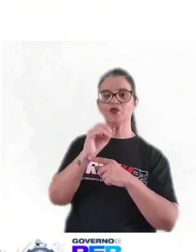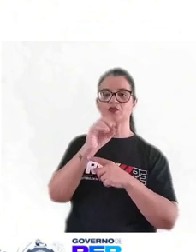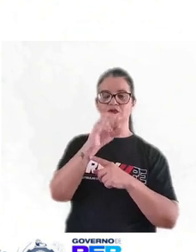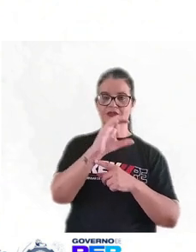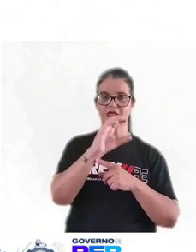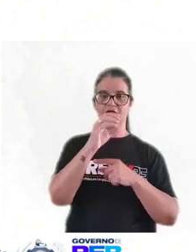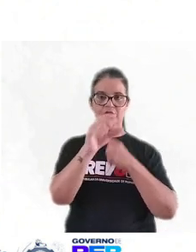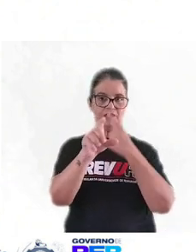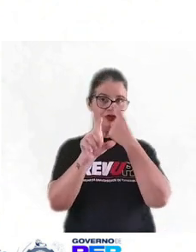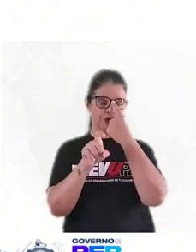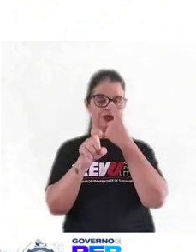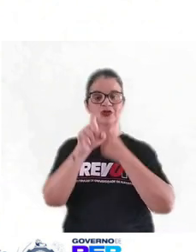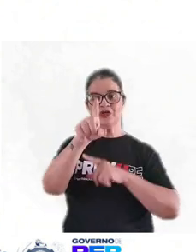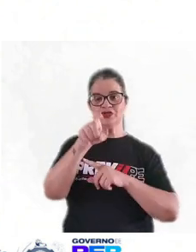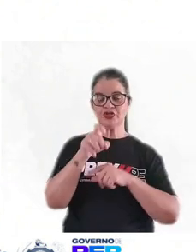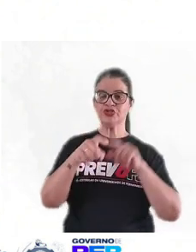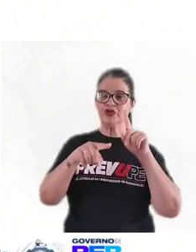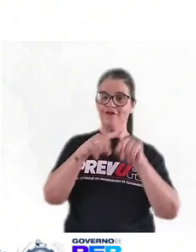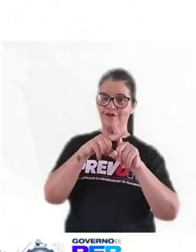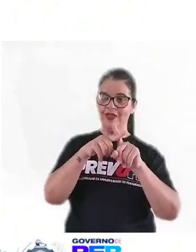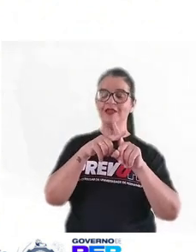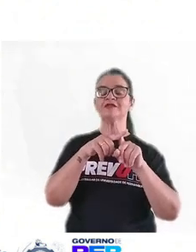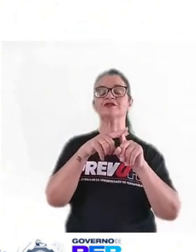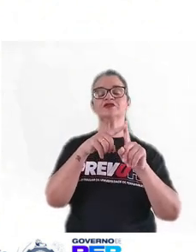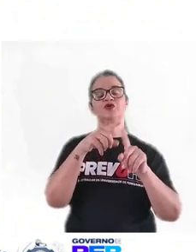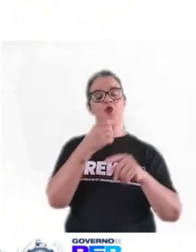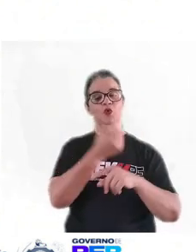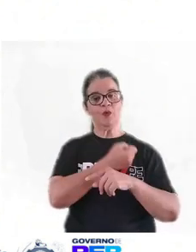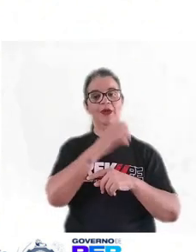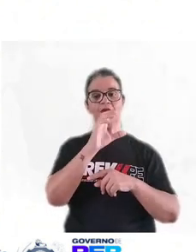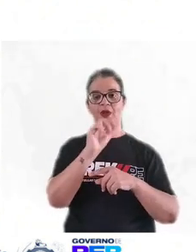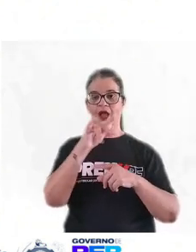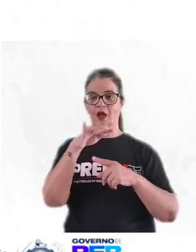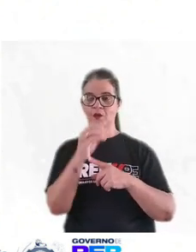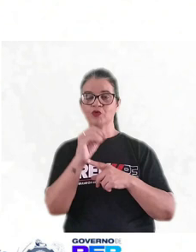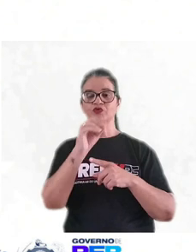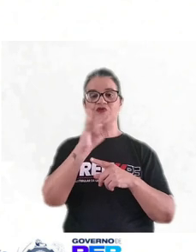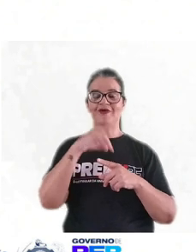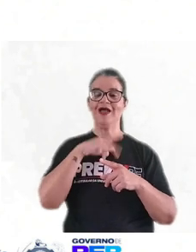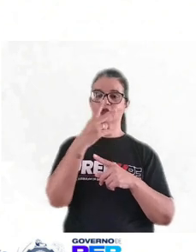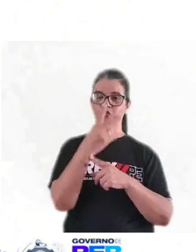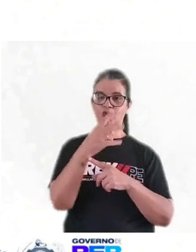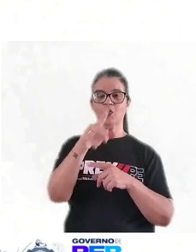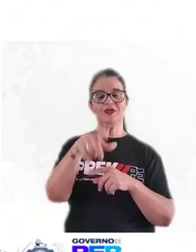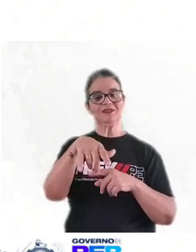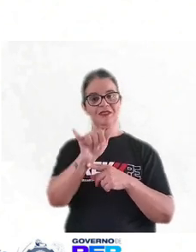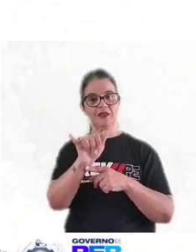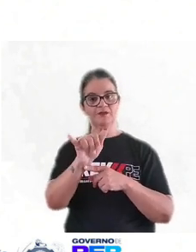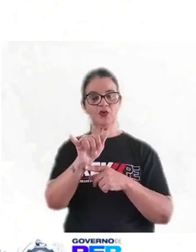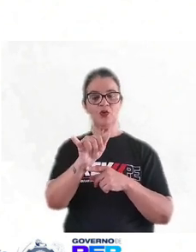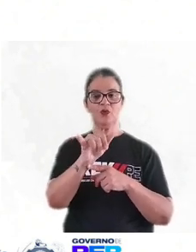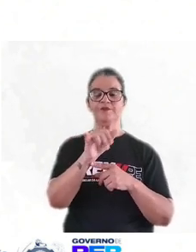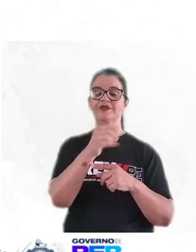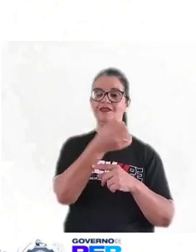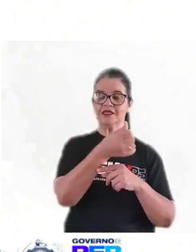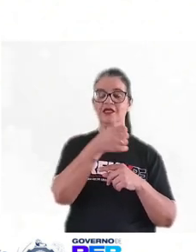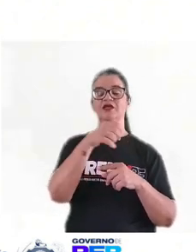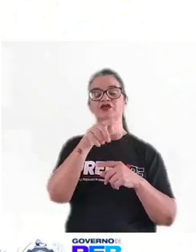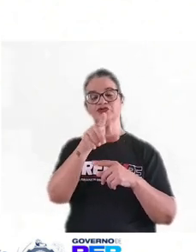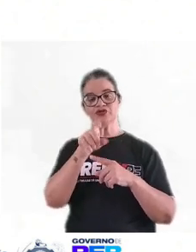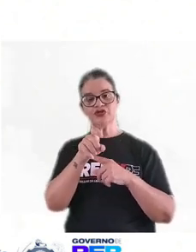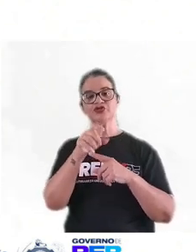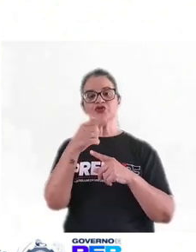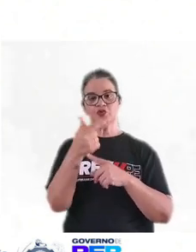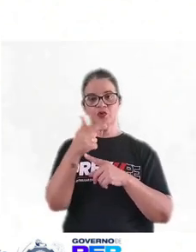carbono 6X ou seja X vezes o número de carbonos vai ser igual a 2Y ou